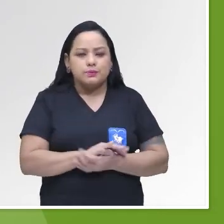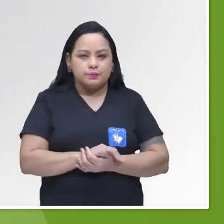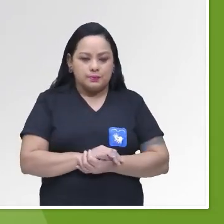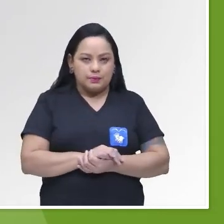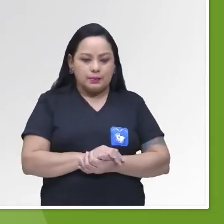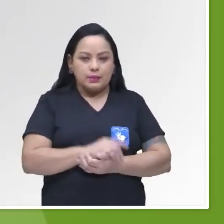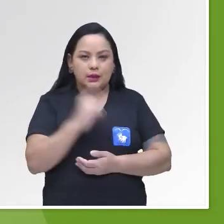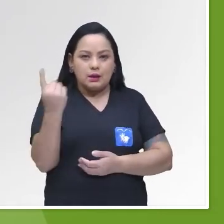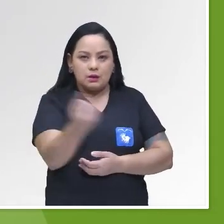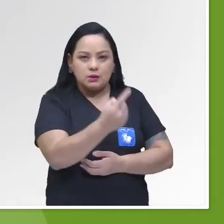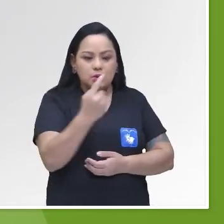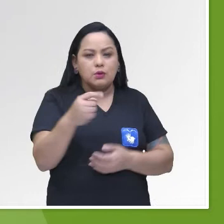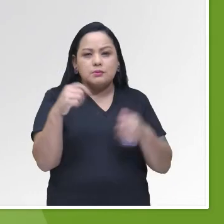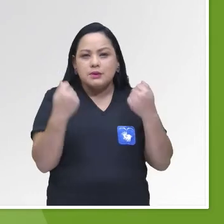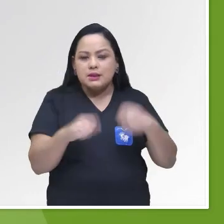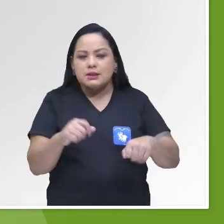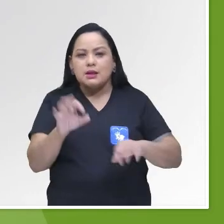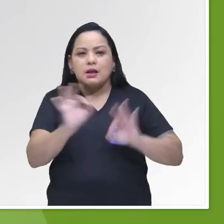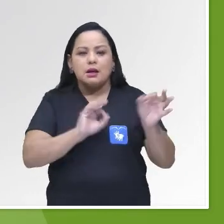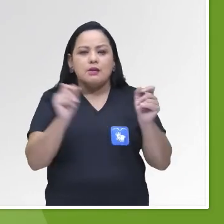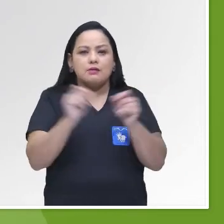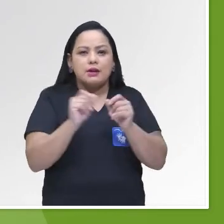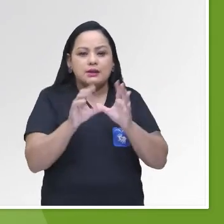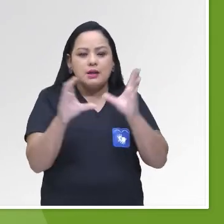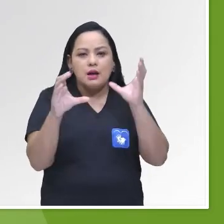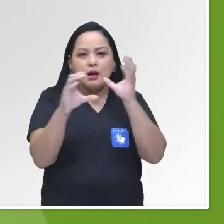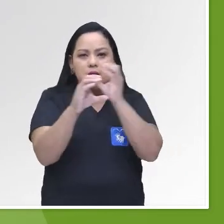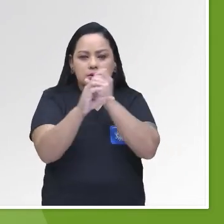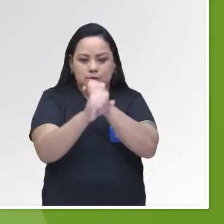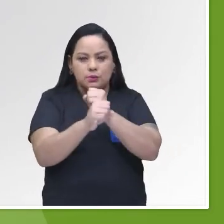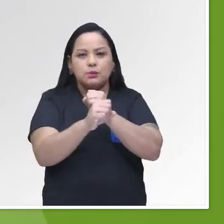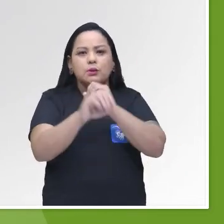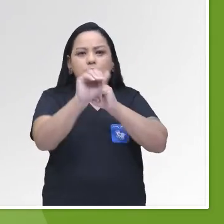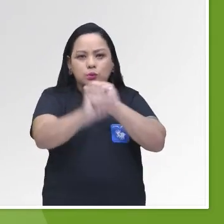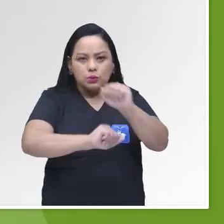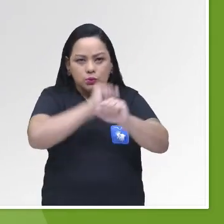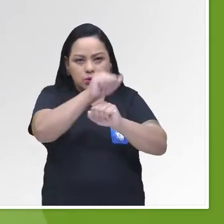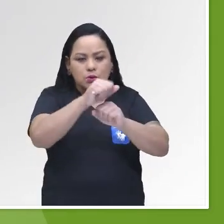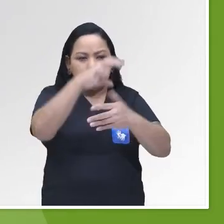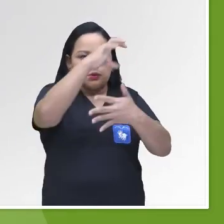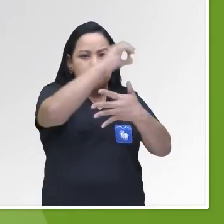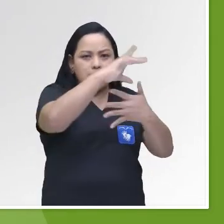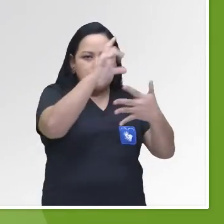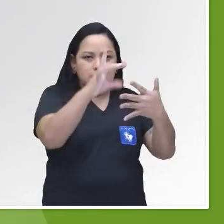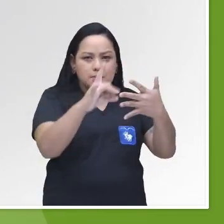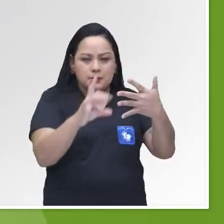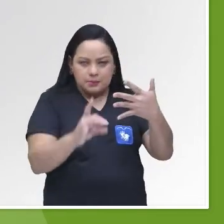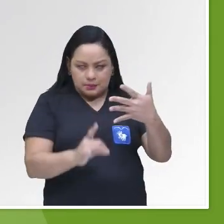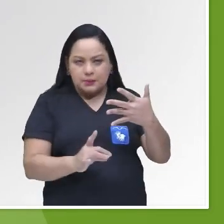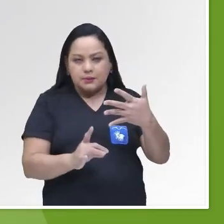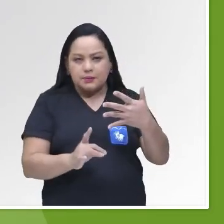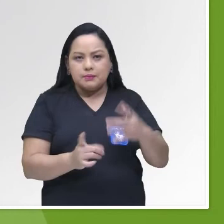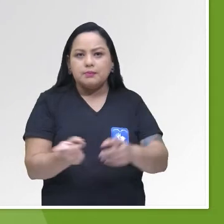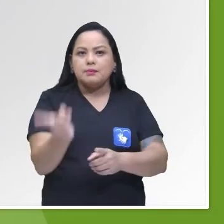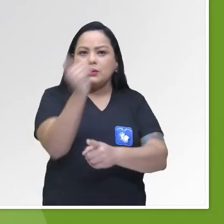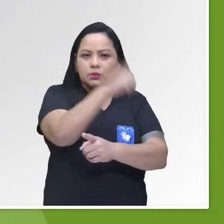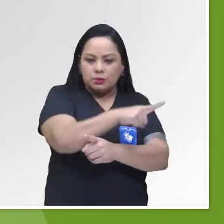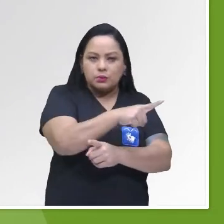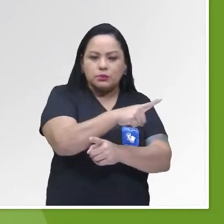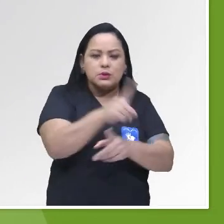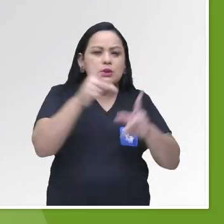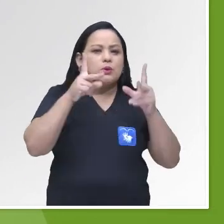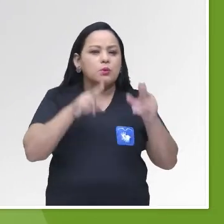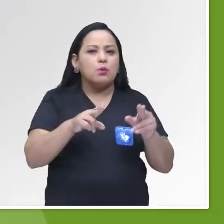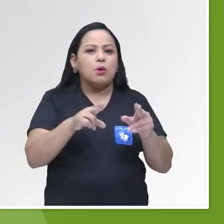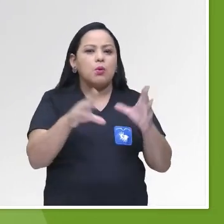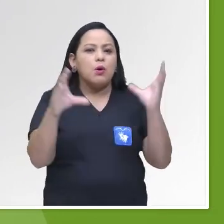A gente vai ter que fazer com que a soma dos átomos dos reagentes fique igual